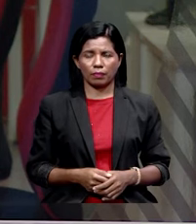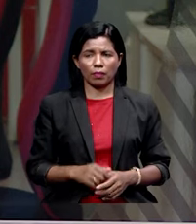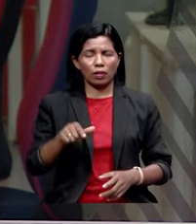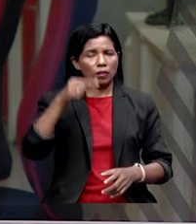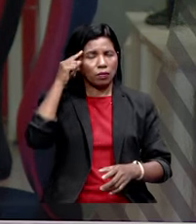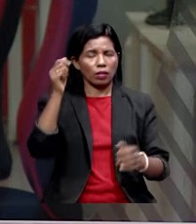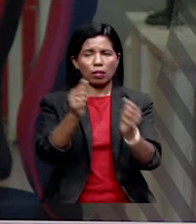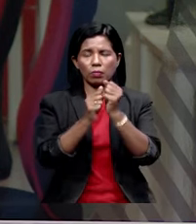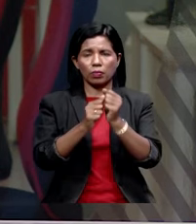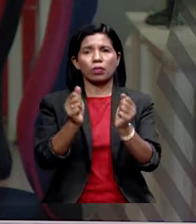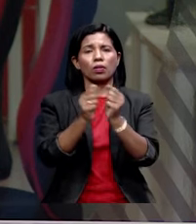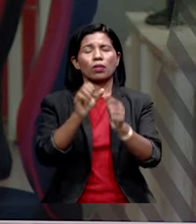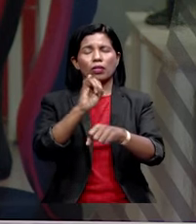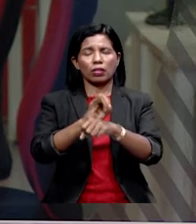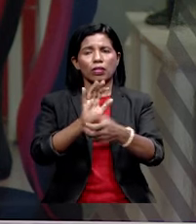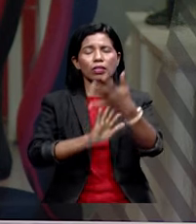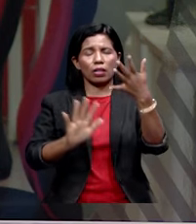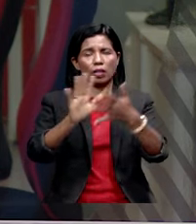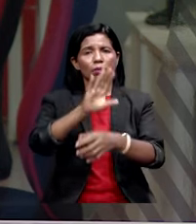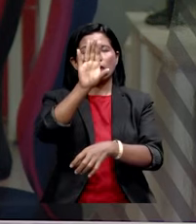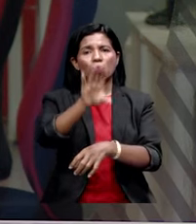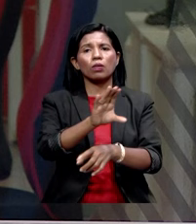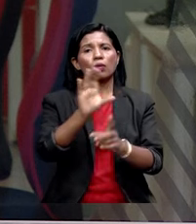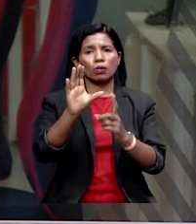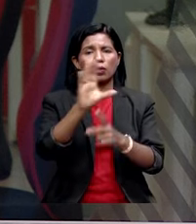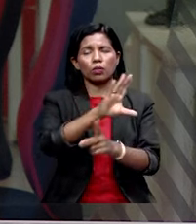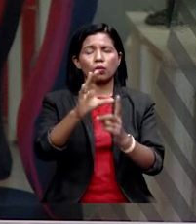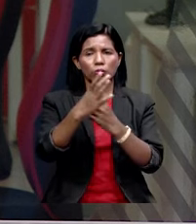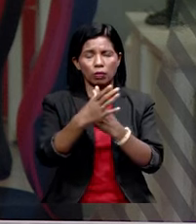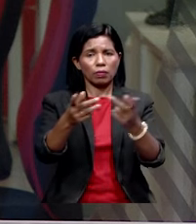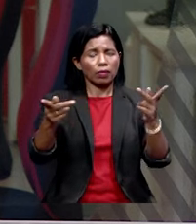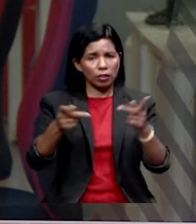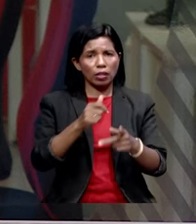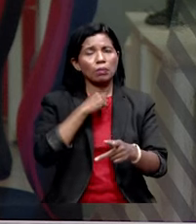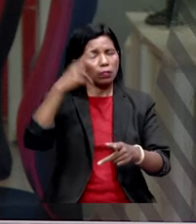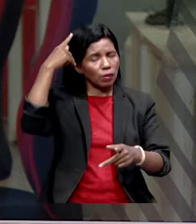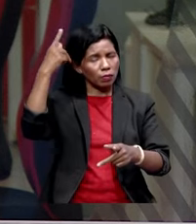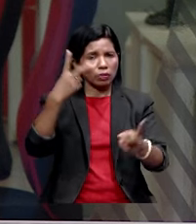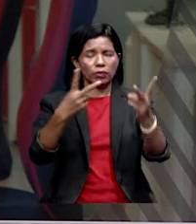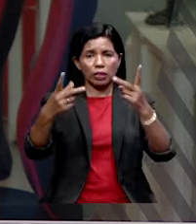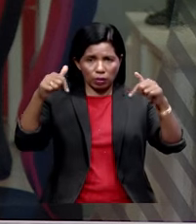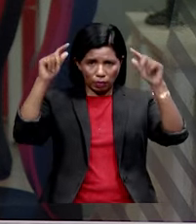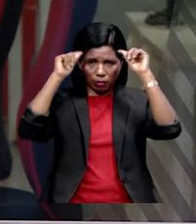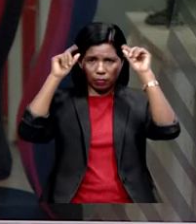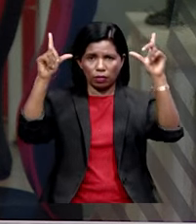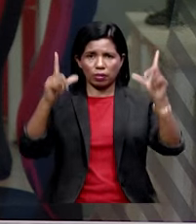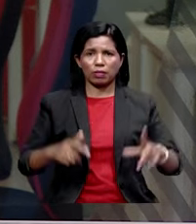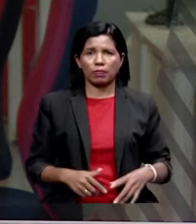Governo Hamutu com a Igreja à cerimônia cultural bafata em Sirene Bema o Papa Celio durante a visita a Timor-Leste.